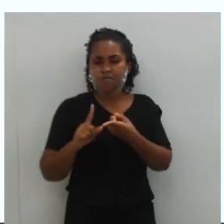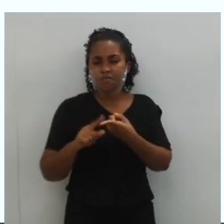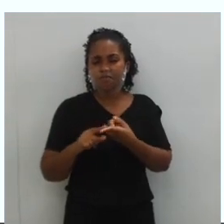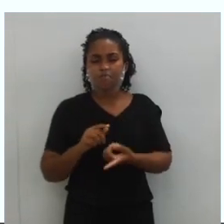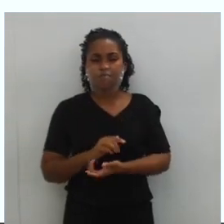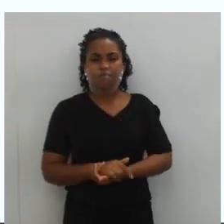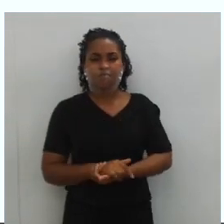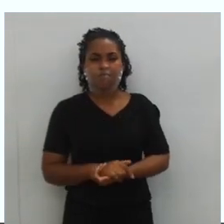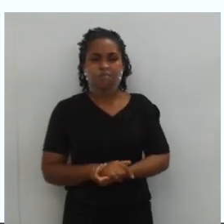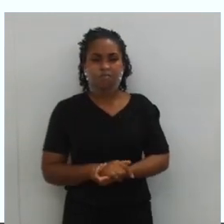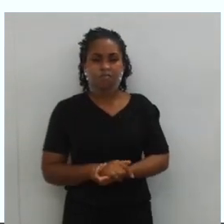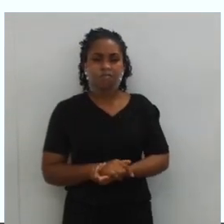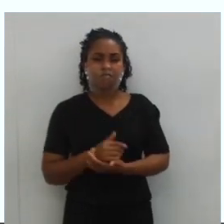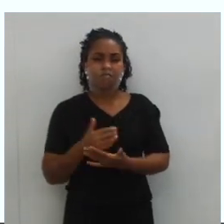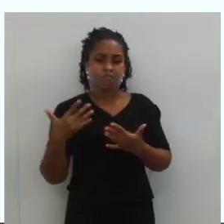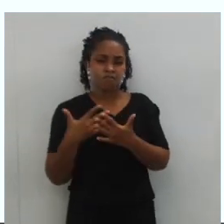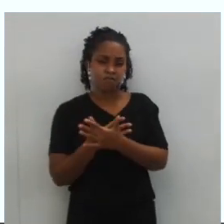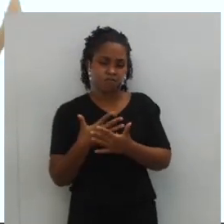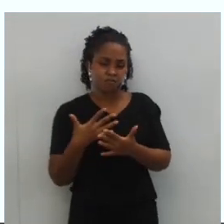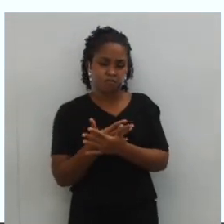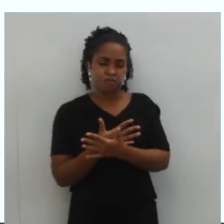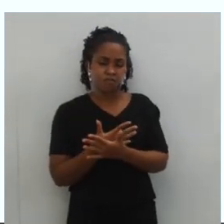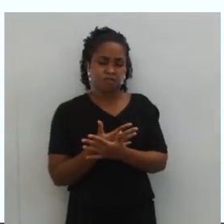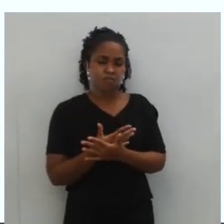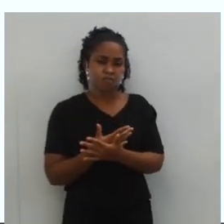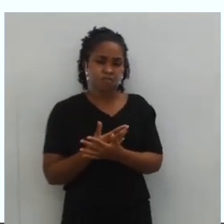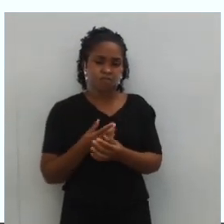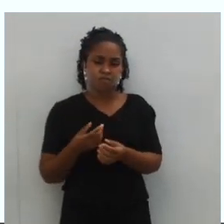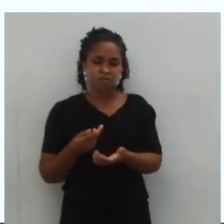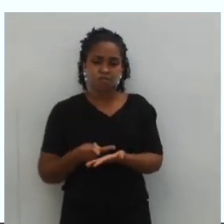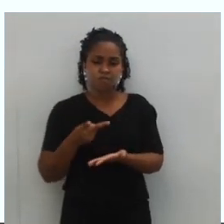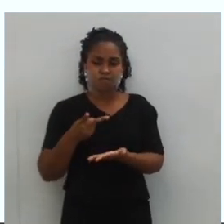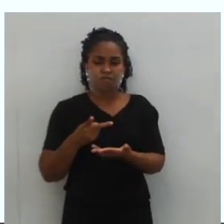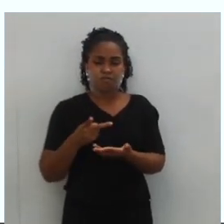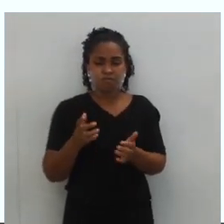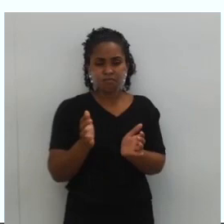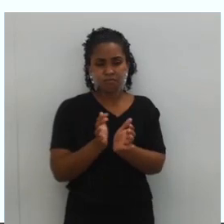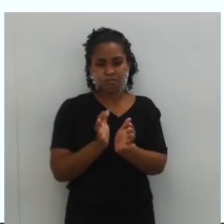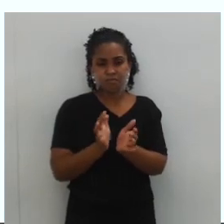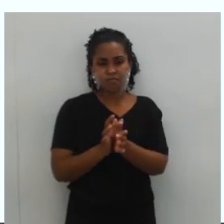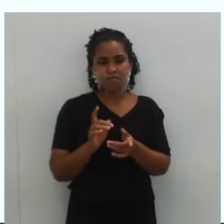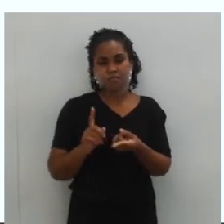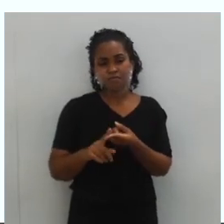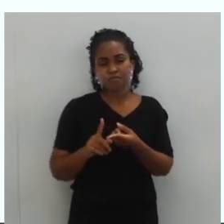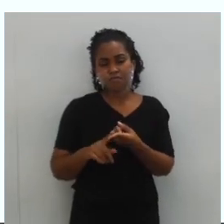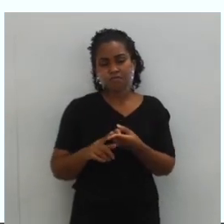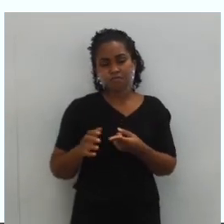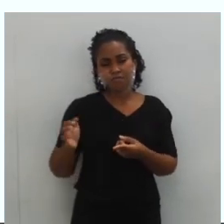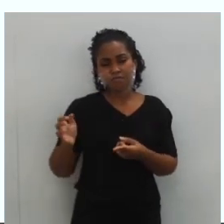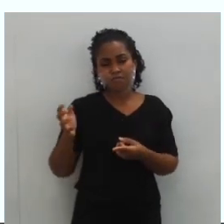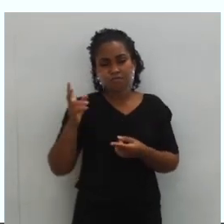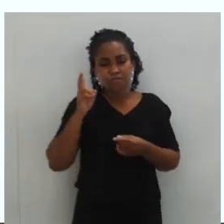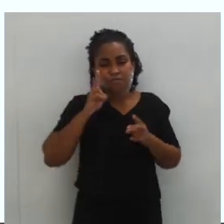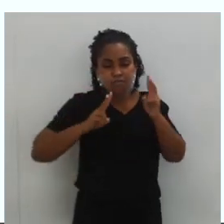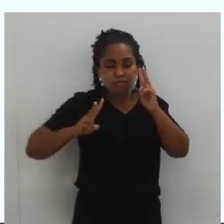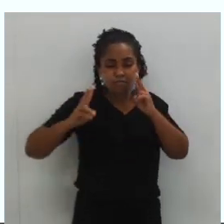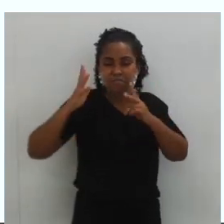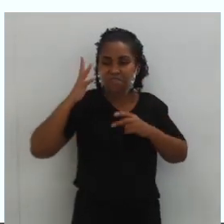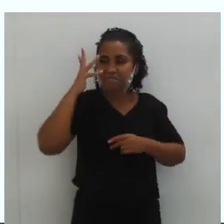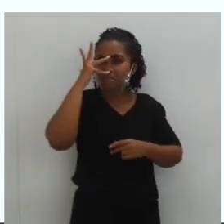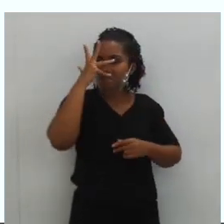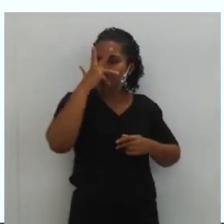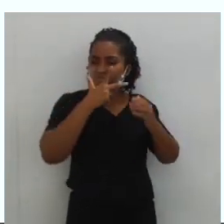né, a cidade do Recife, a situação, né, as diferenças de classe e também a nossa riqueza visual